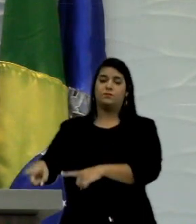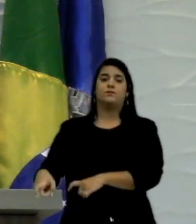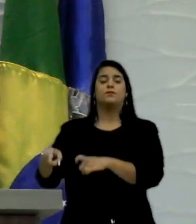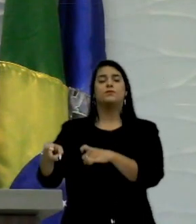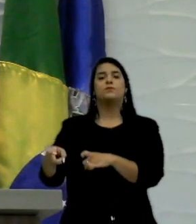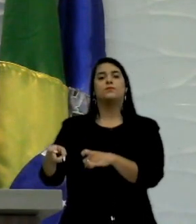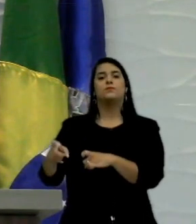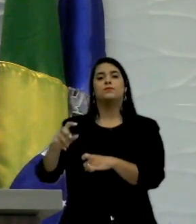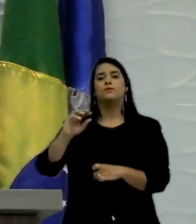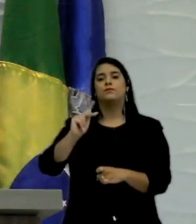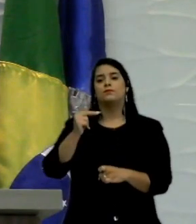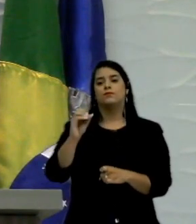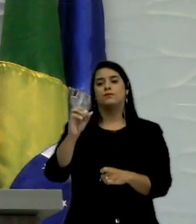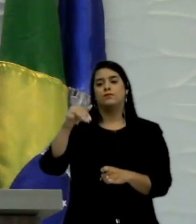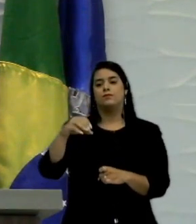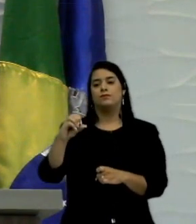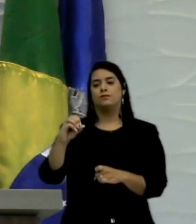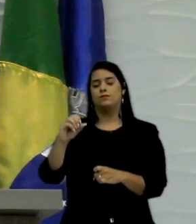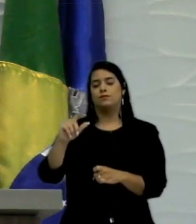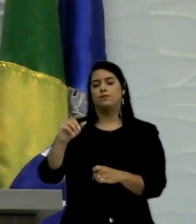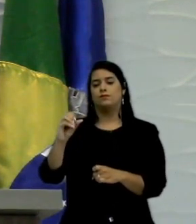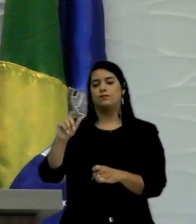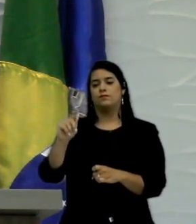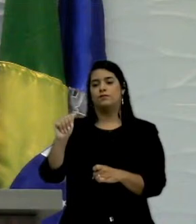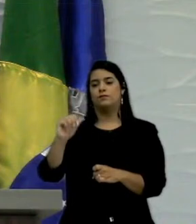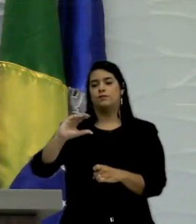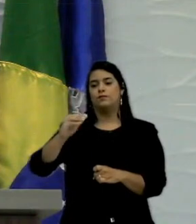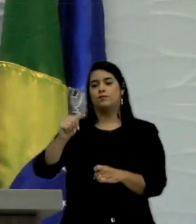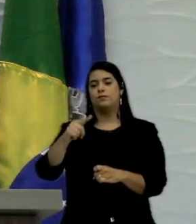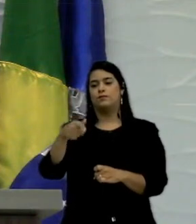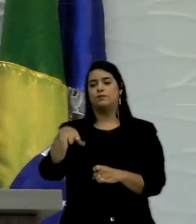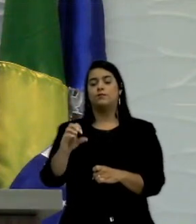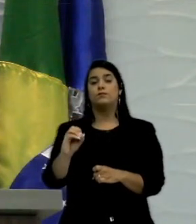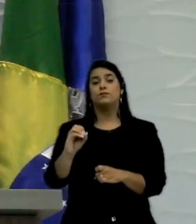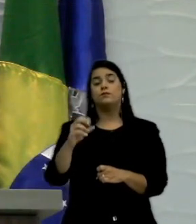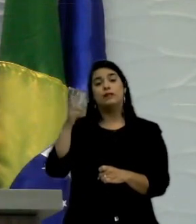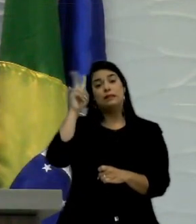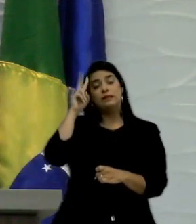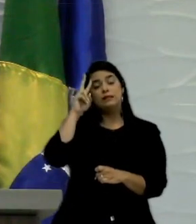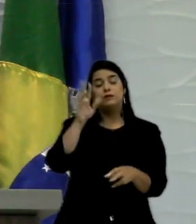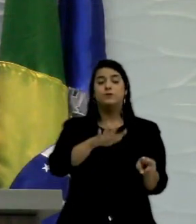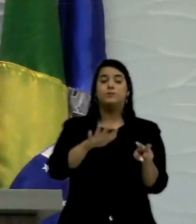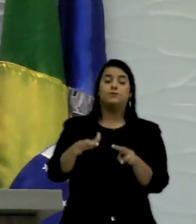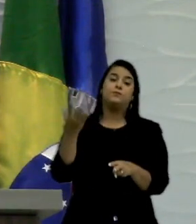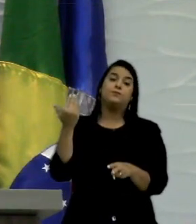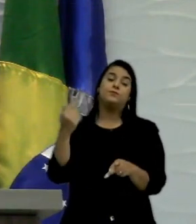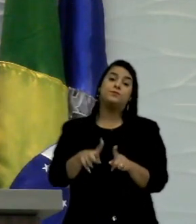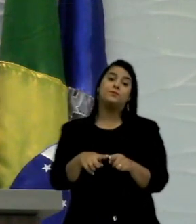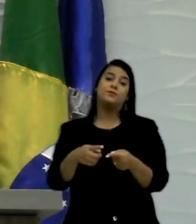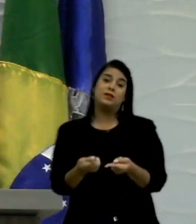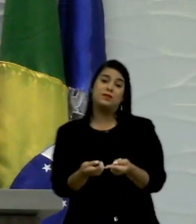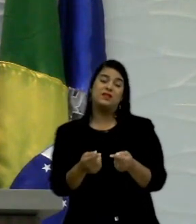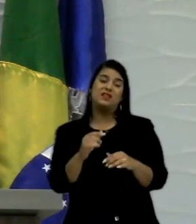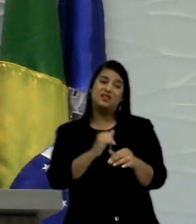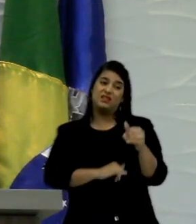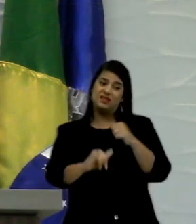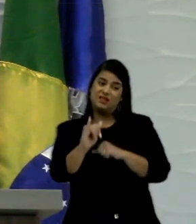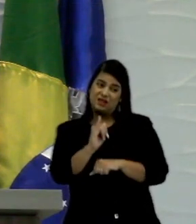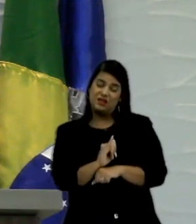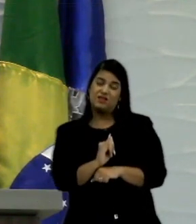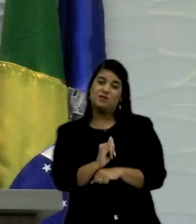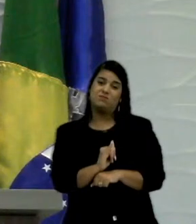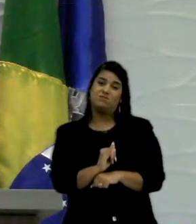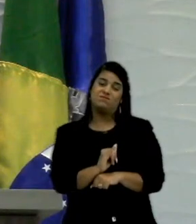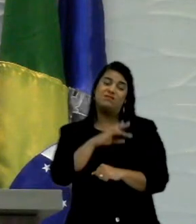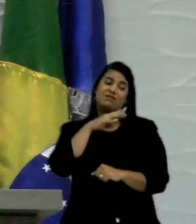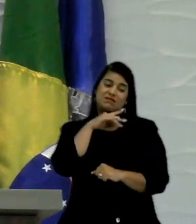Essa homologação foi feita desde a segunda-feira da semana passada, porém o sistema estava